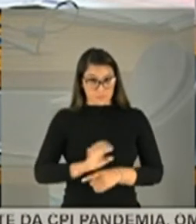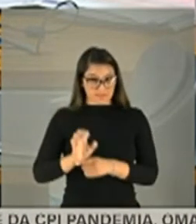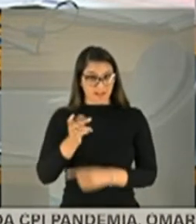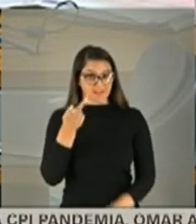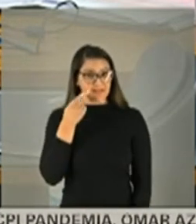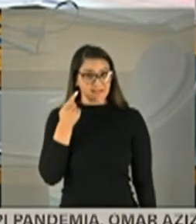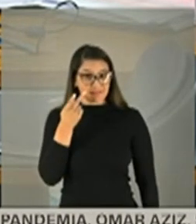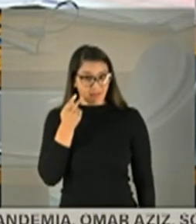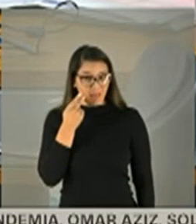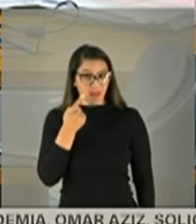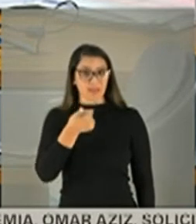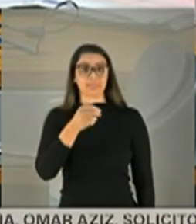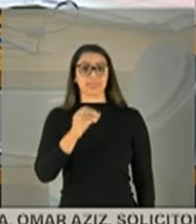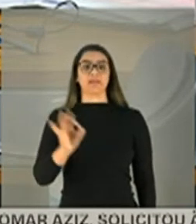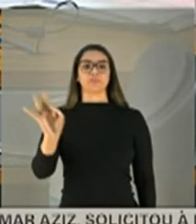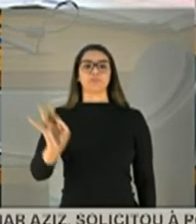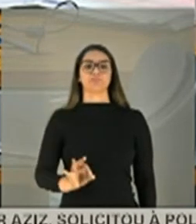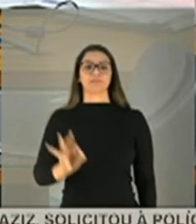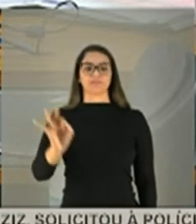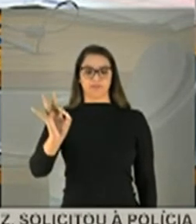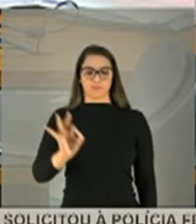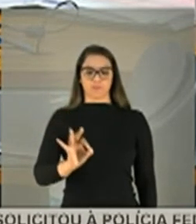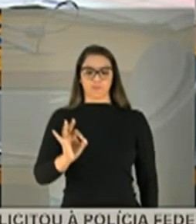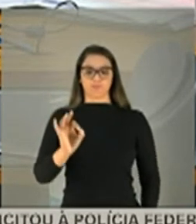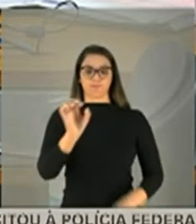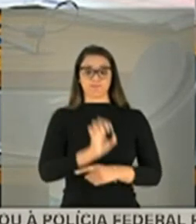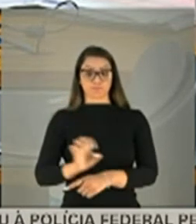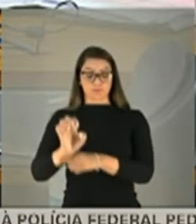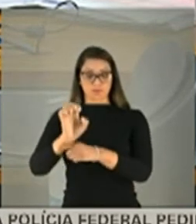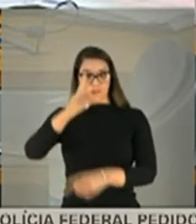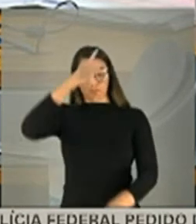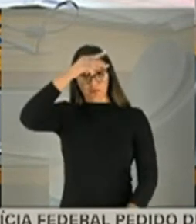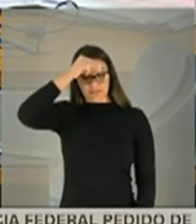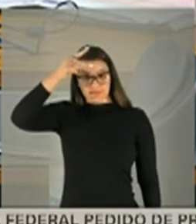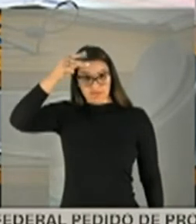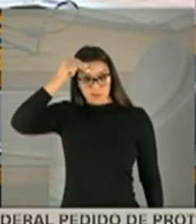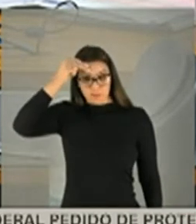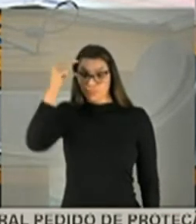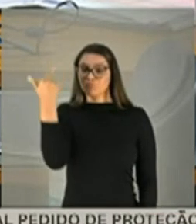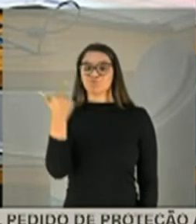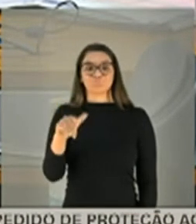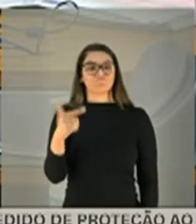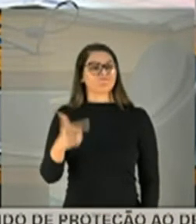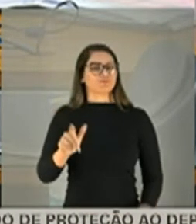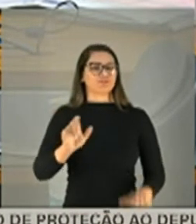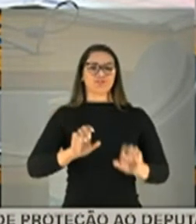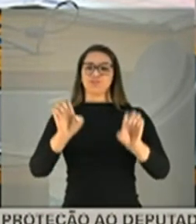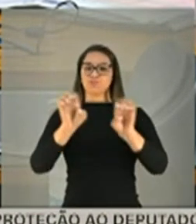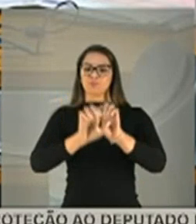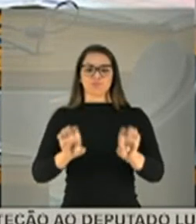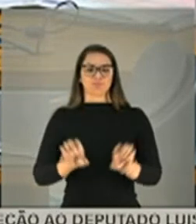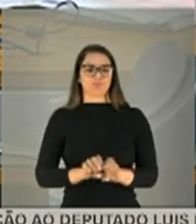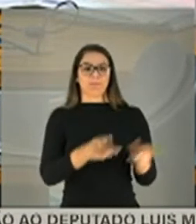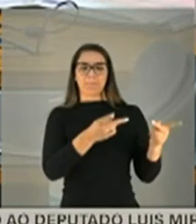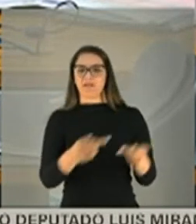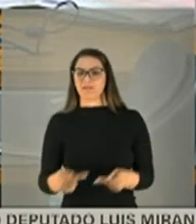Ceará, 10% do estado, de municípios do estado, não tinham estrutura para receber no início da